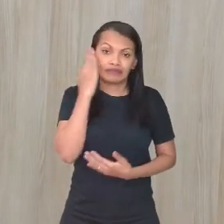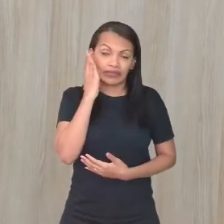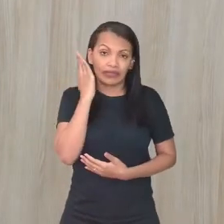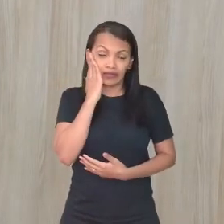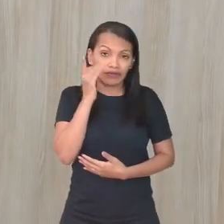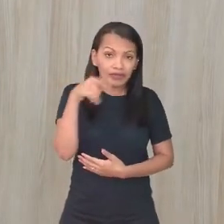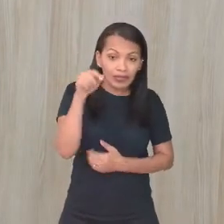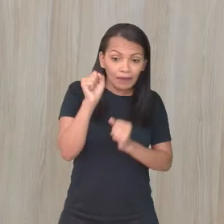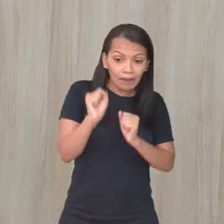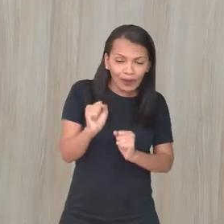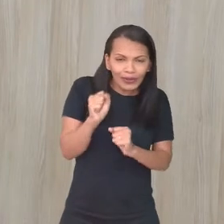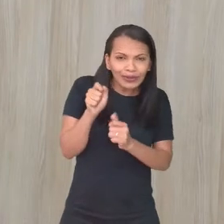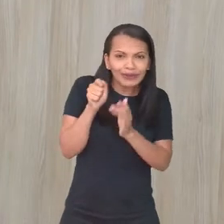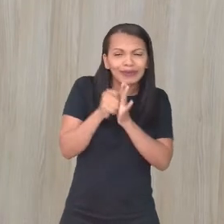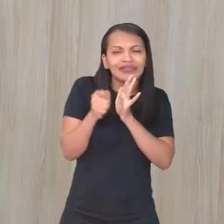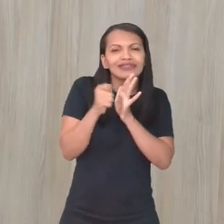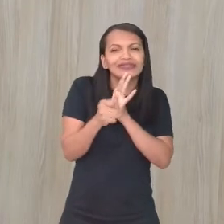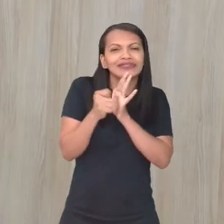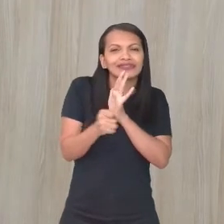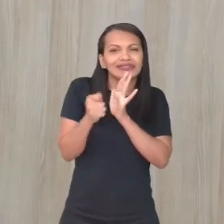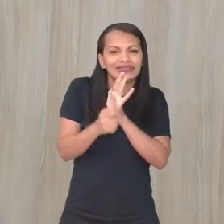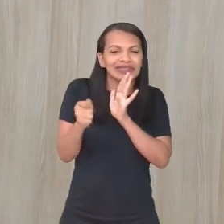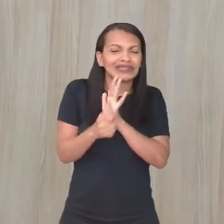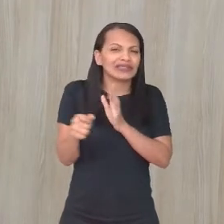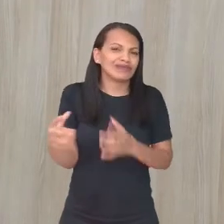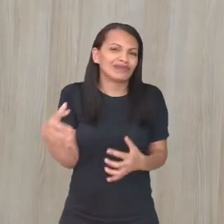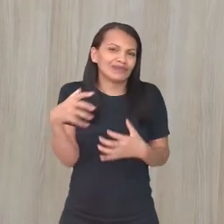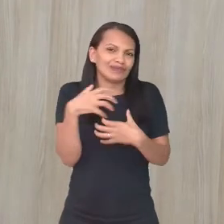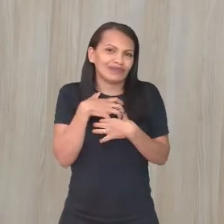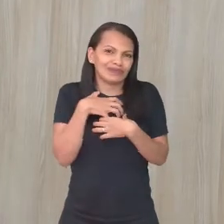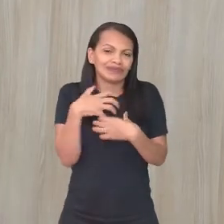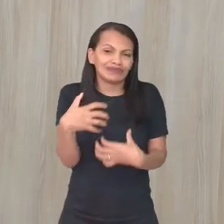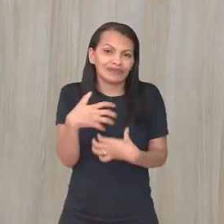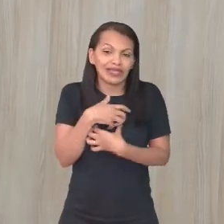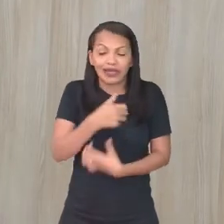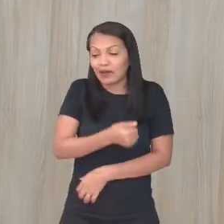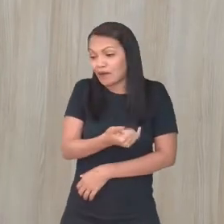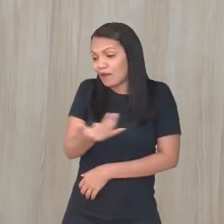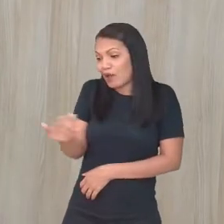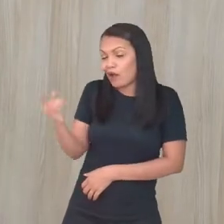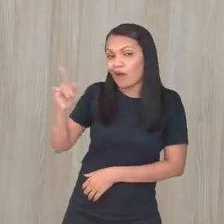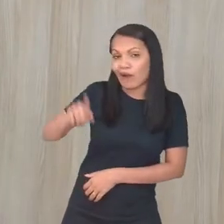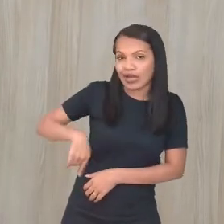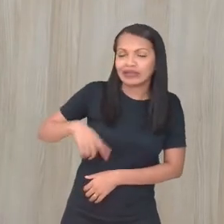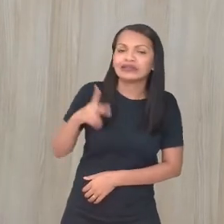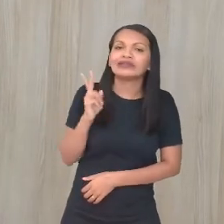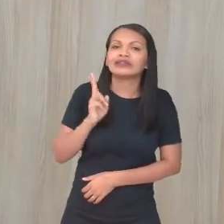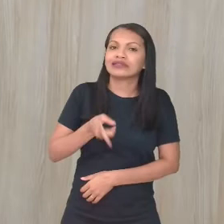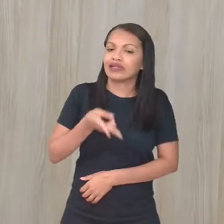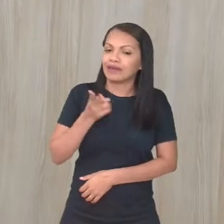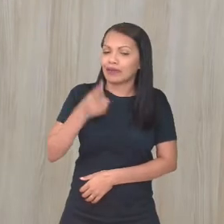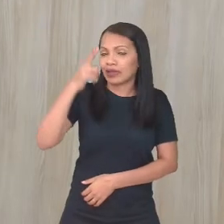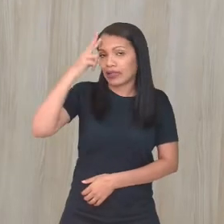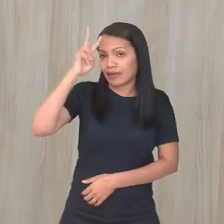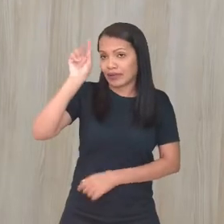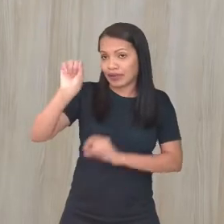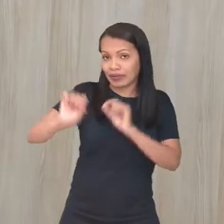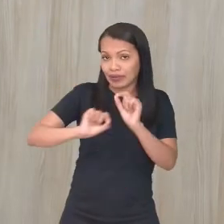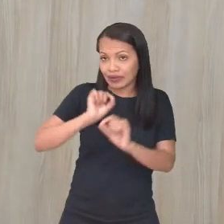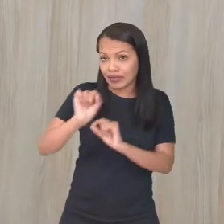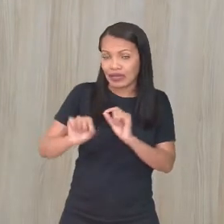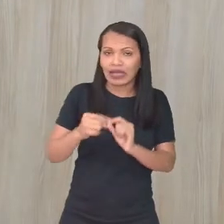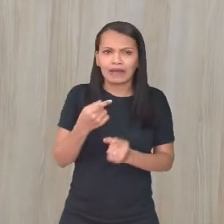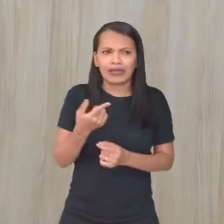Então, vocês podem pesquisar os sintomas de quais são, mas sempre lembrando que não é com a intenção de